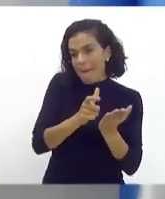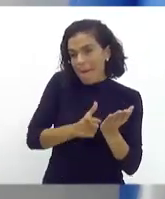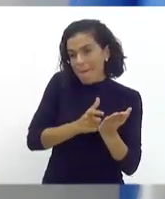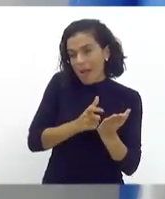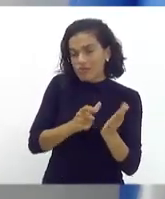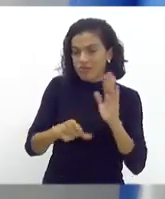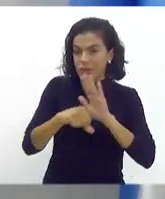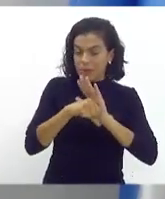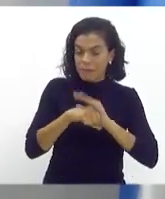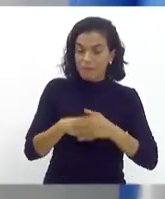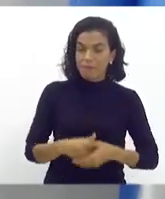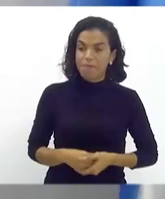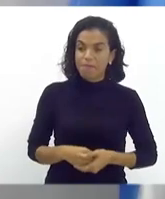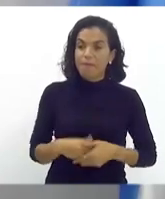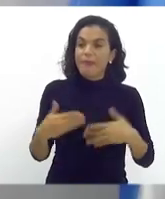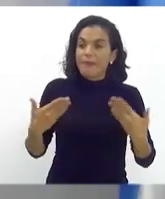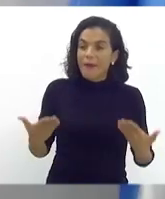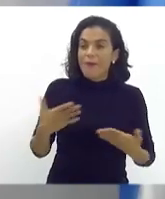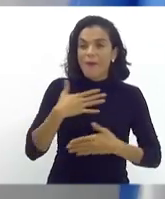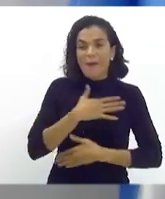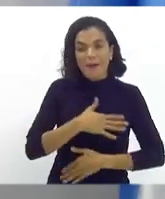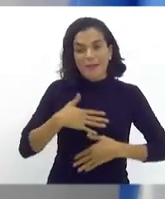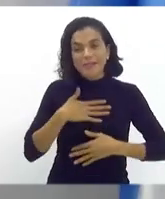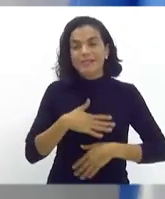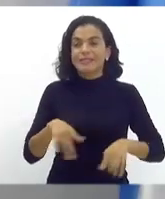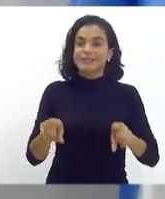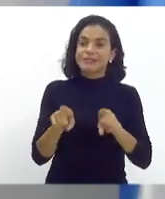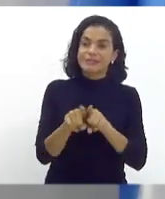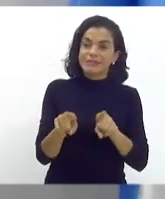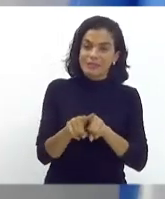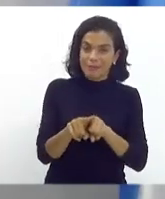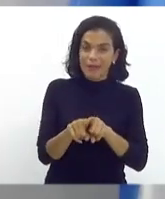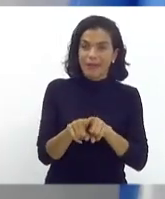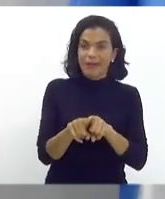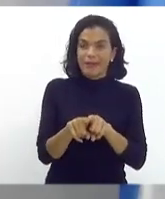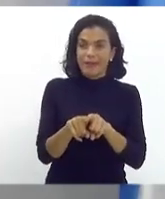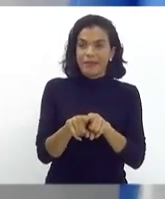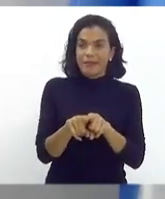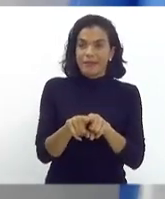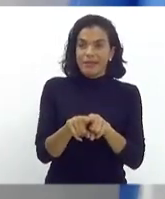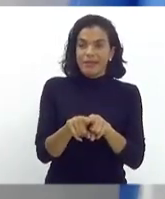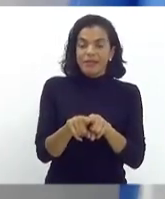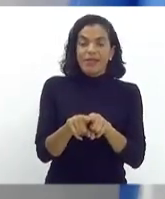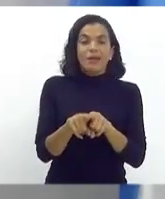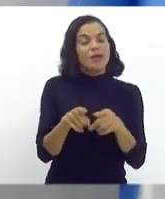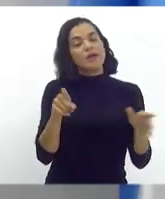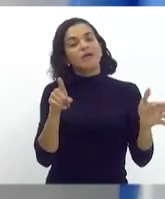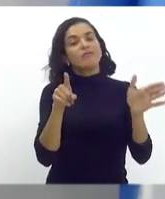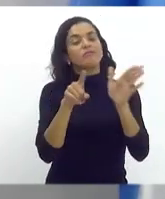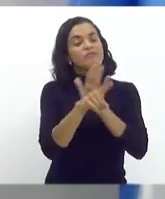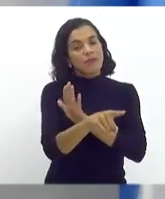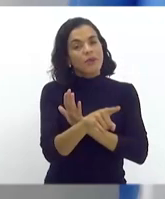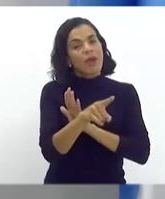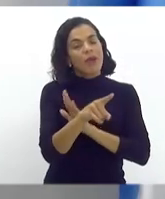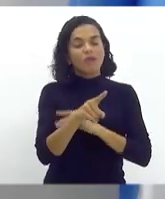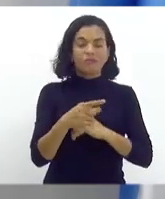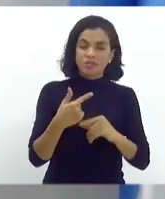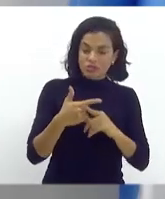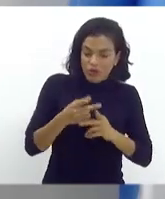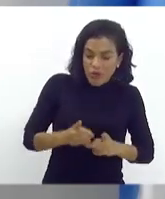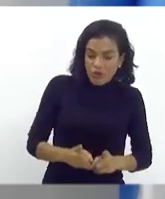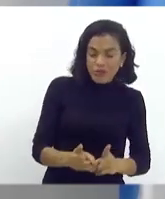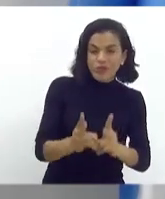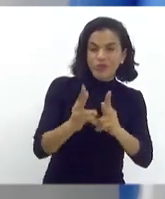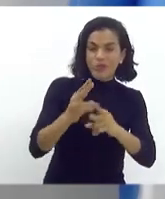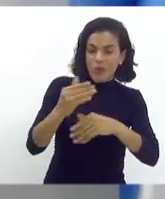da senhora e eu gostaria inclusive de indagar para que a gente possa continuar esse